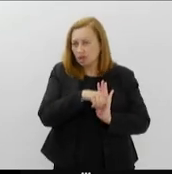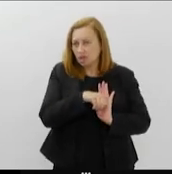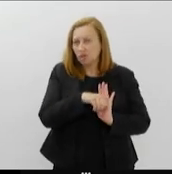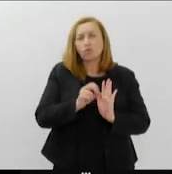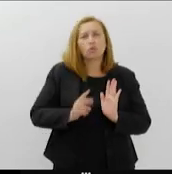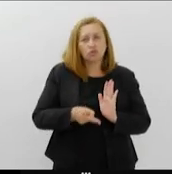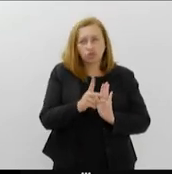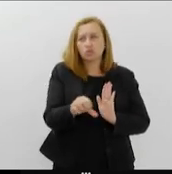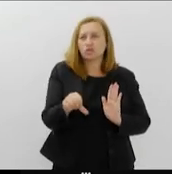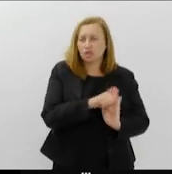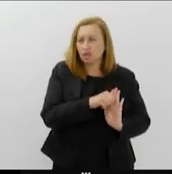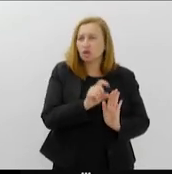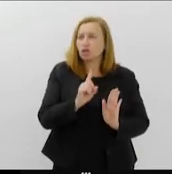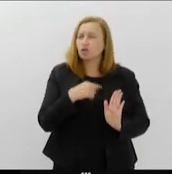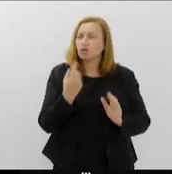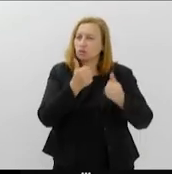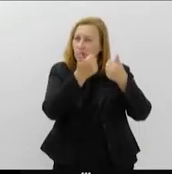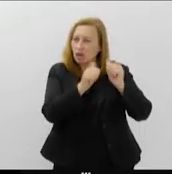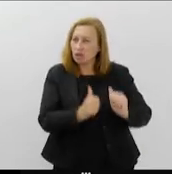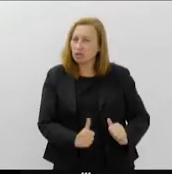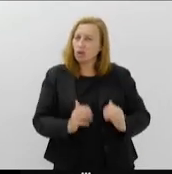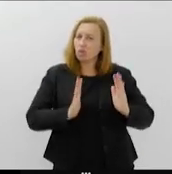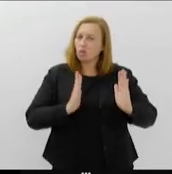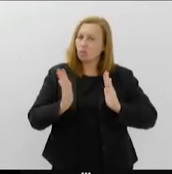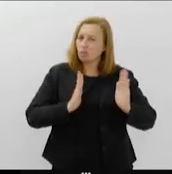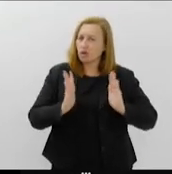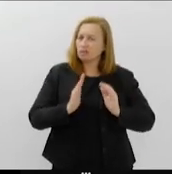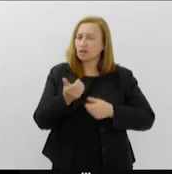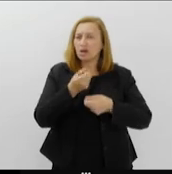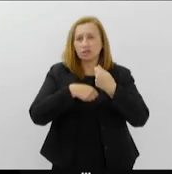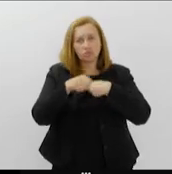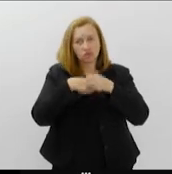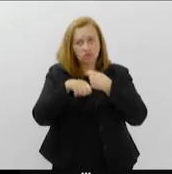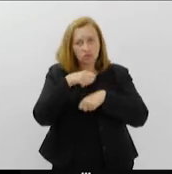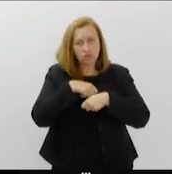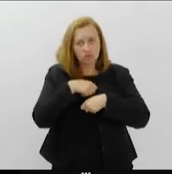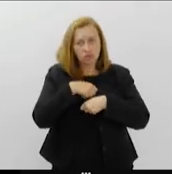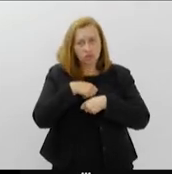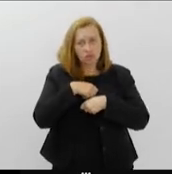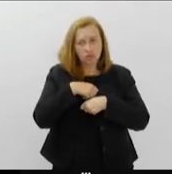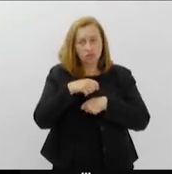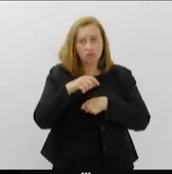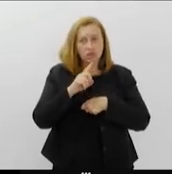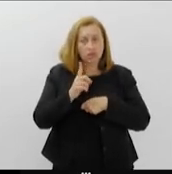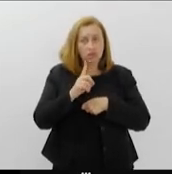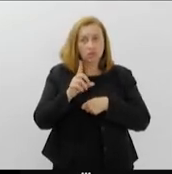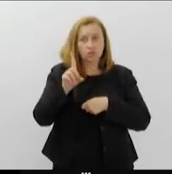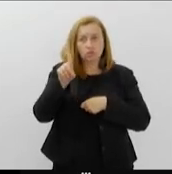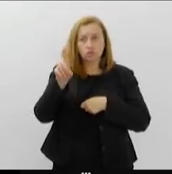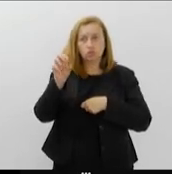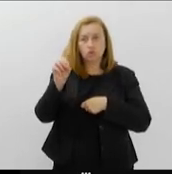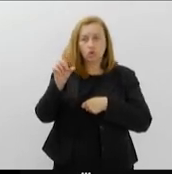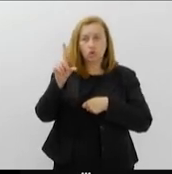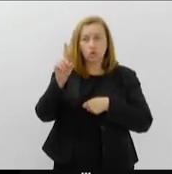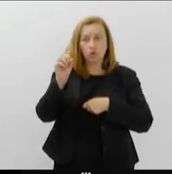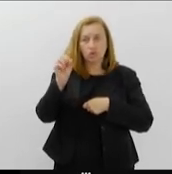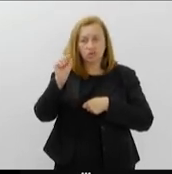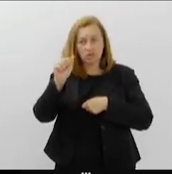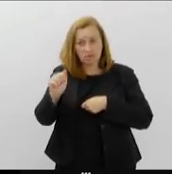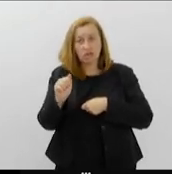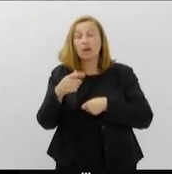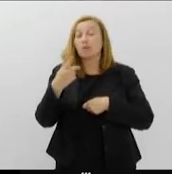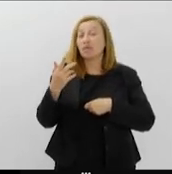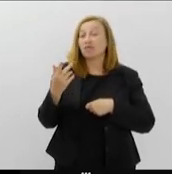natureza criminal. Nós estamos analisando o prazo prescricional administrativo e de matérias não dolosas, né? Só para ficar